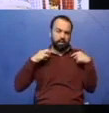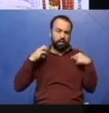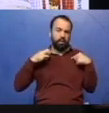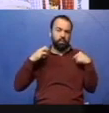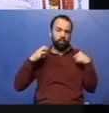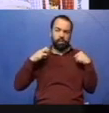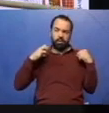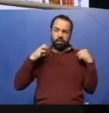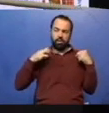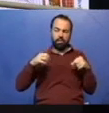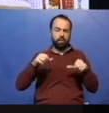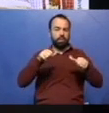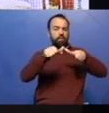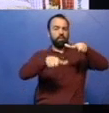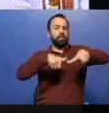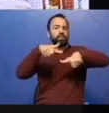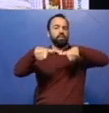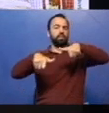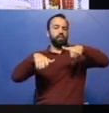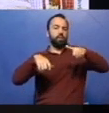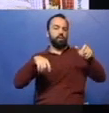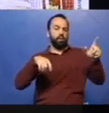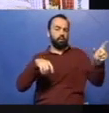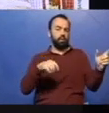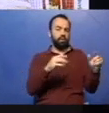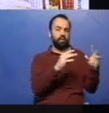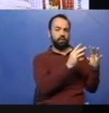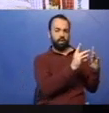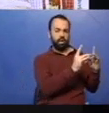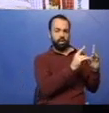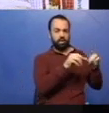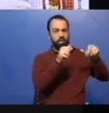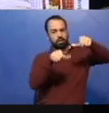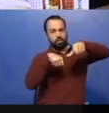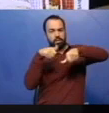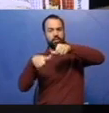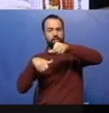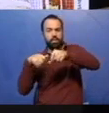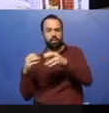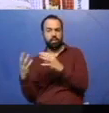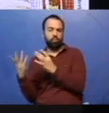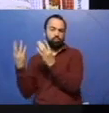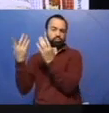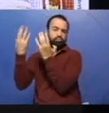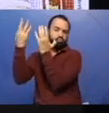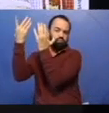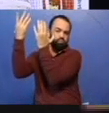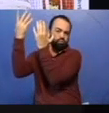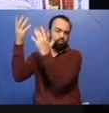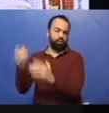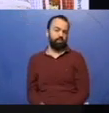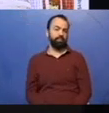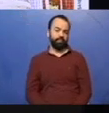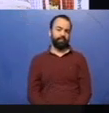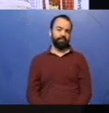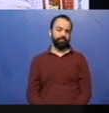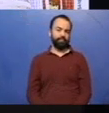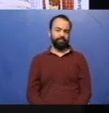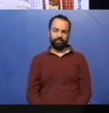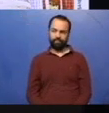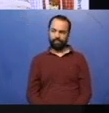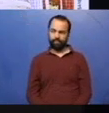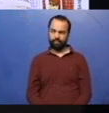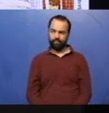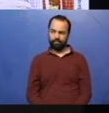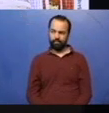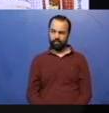sol transforma a água líquida das roupas em vapor. Tá? E